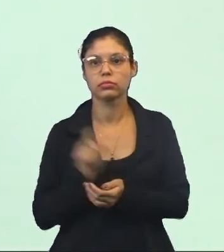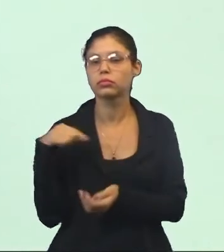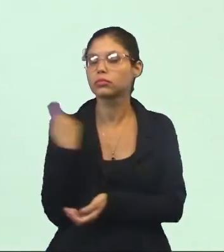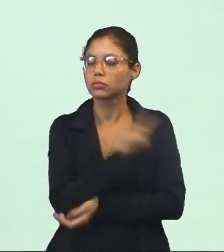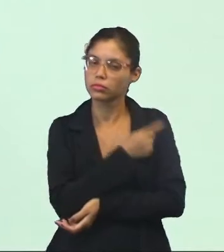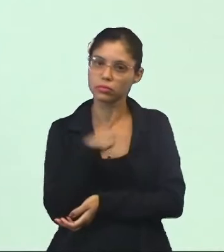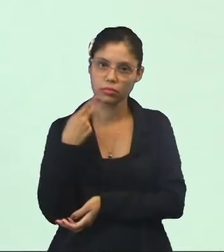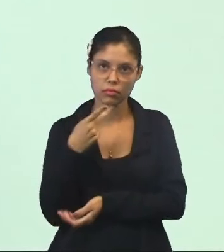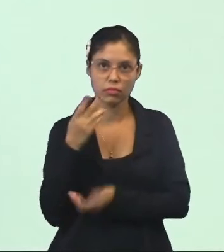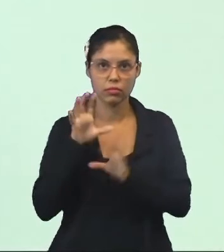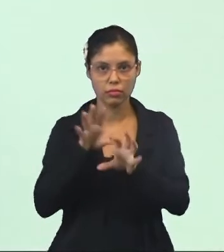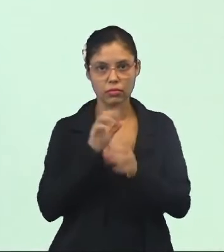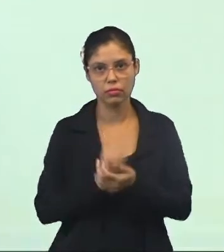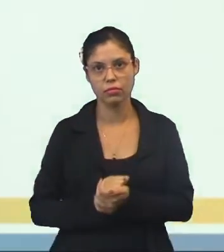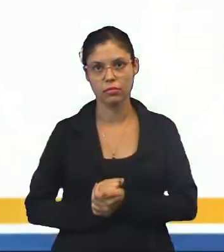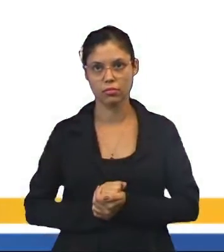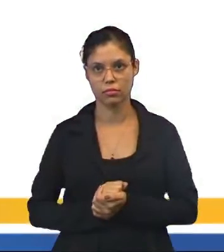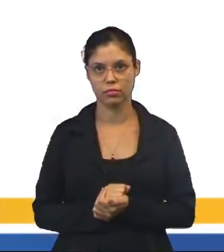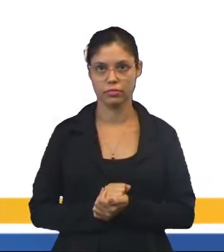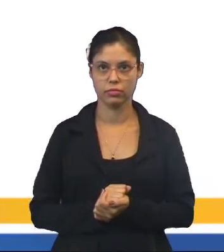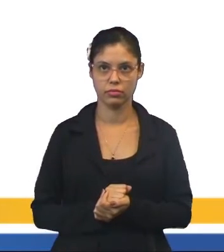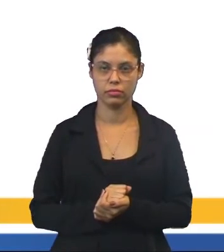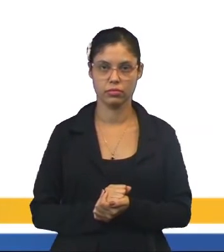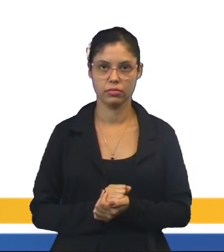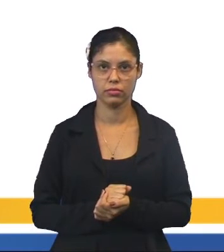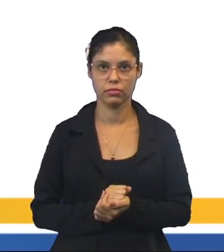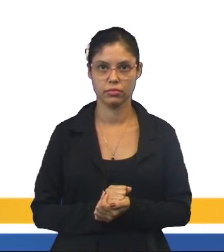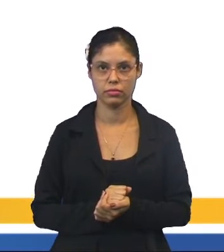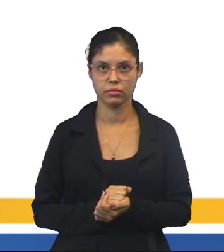vamos falar sobre isso.